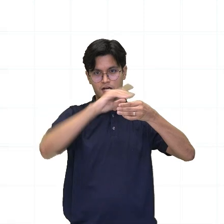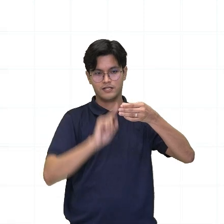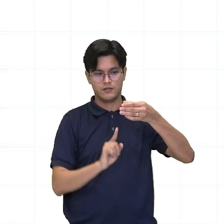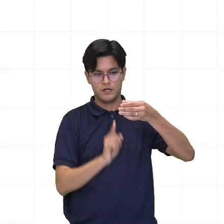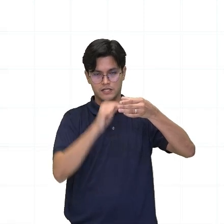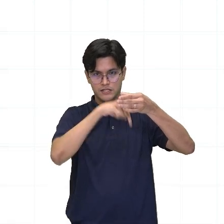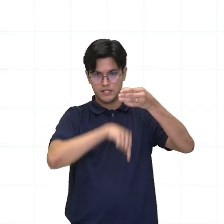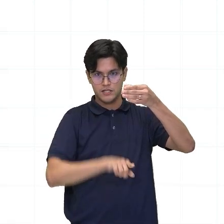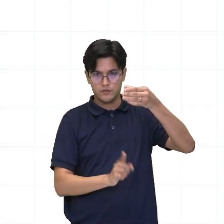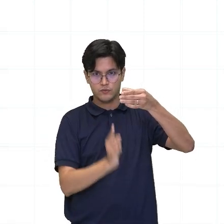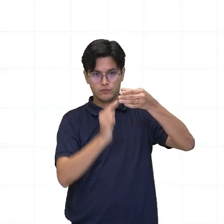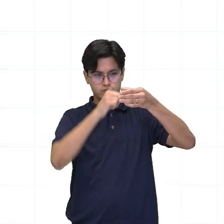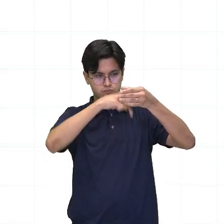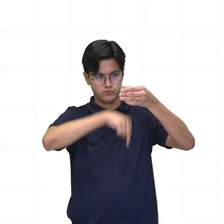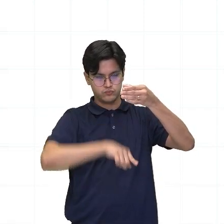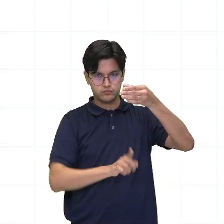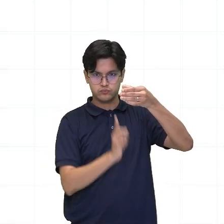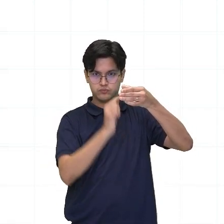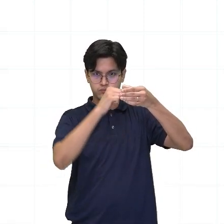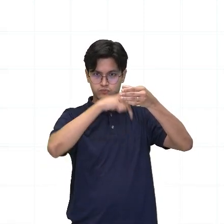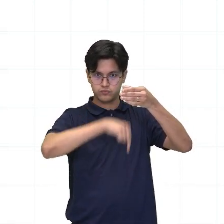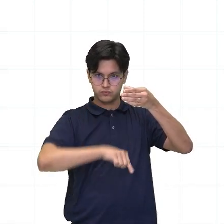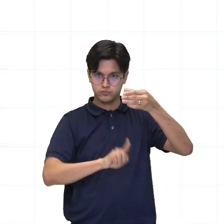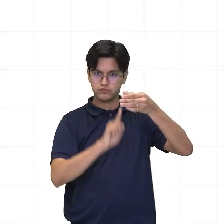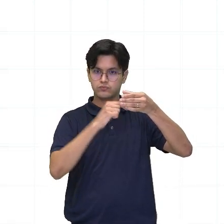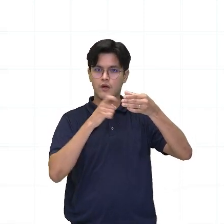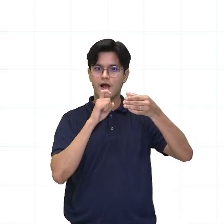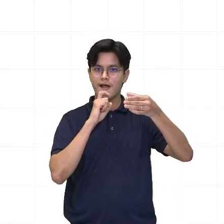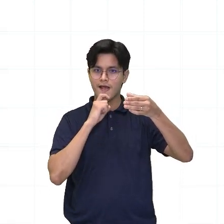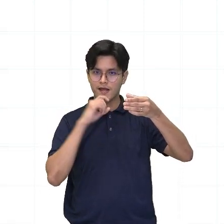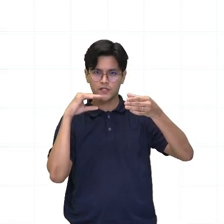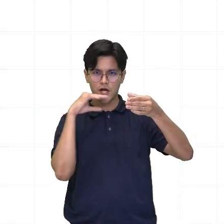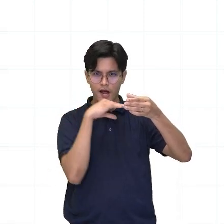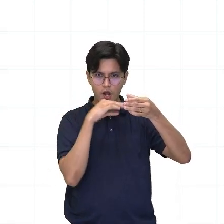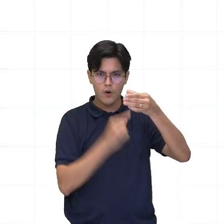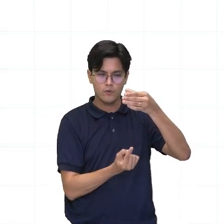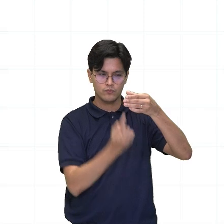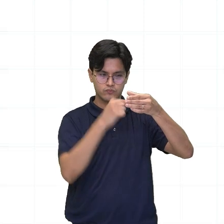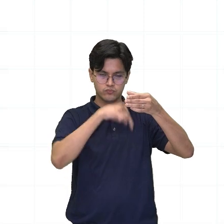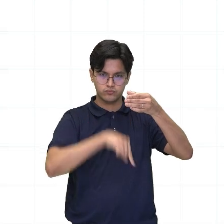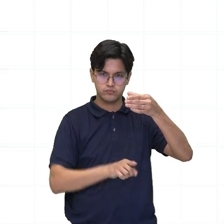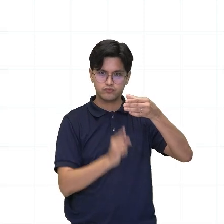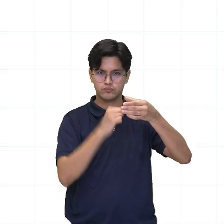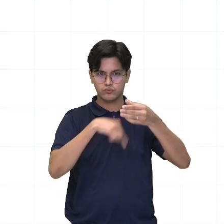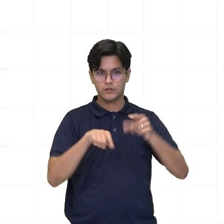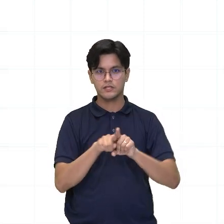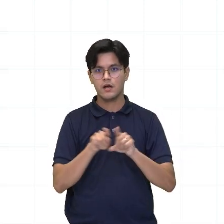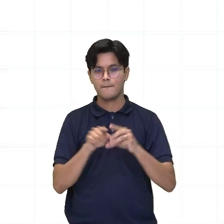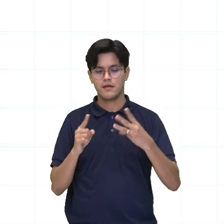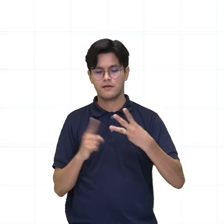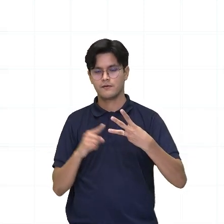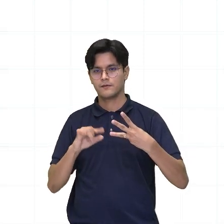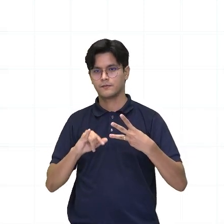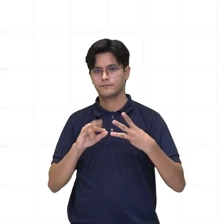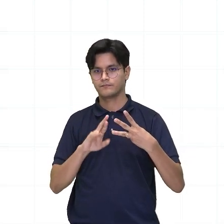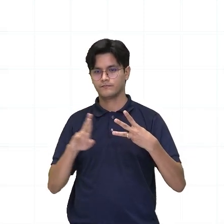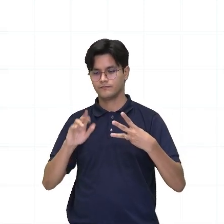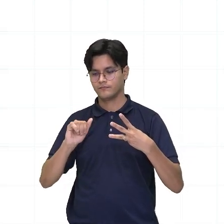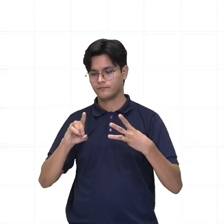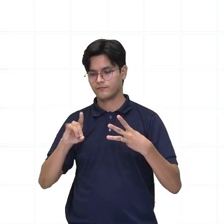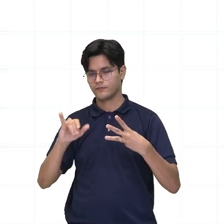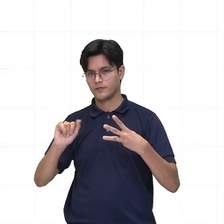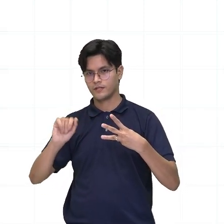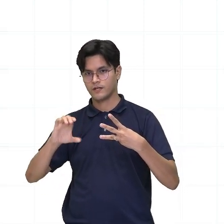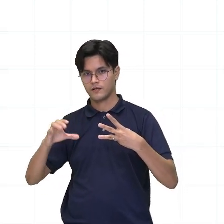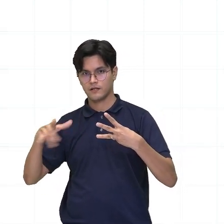a irradiação térmica, né, é a troca de calor por radiação que é evitada